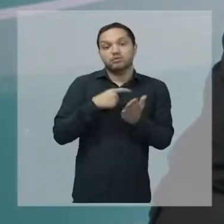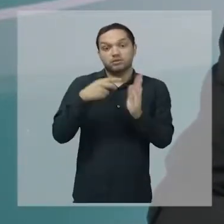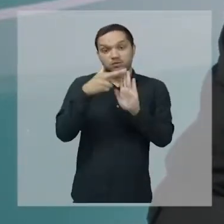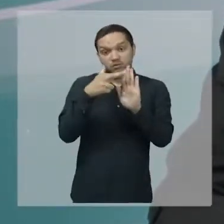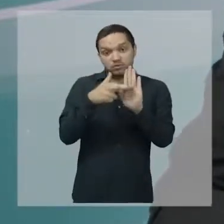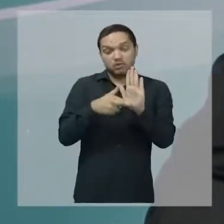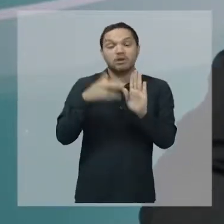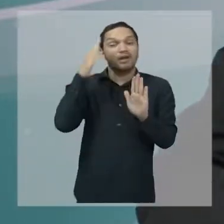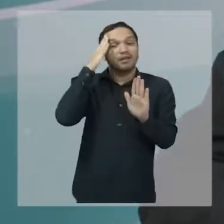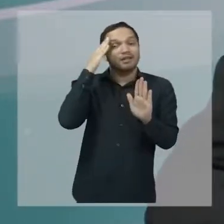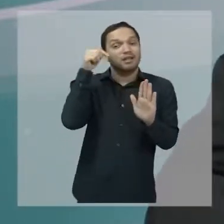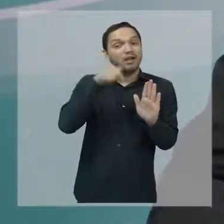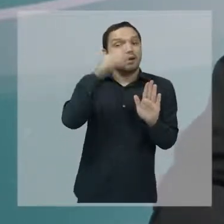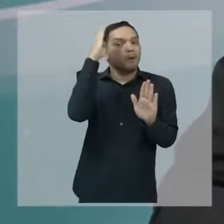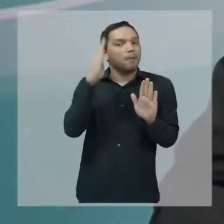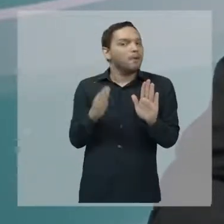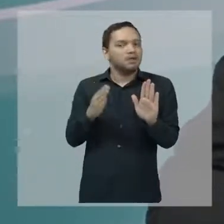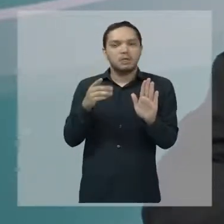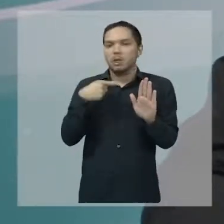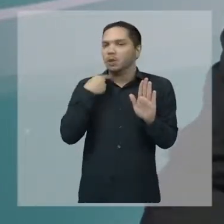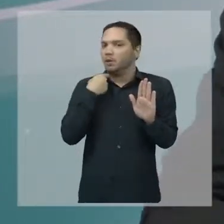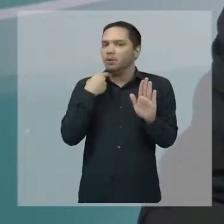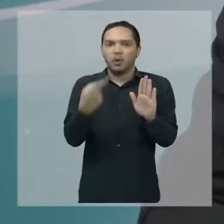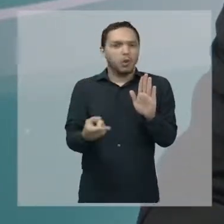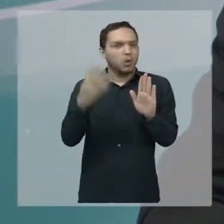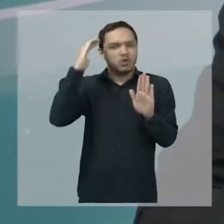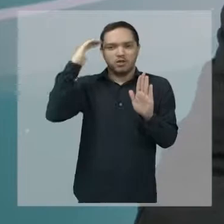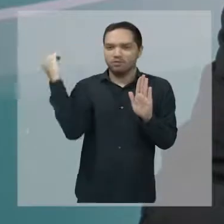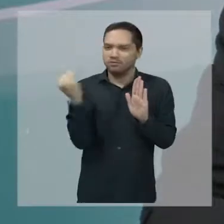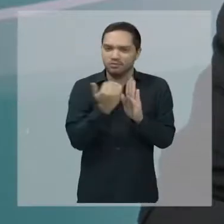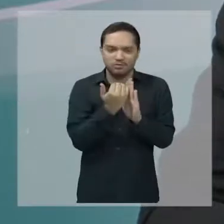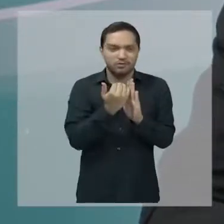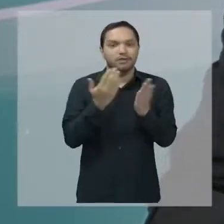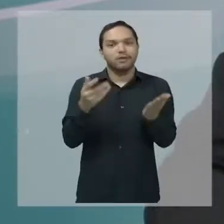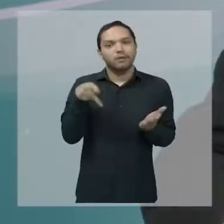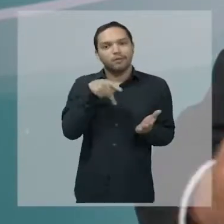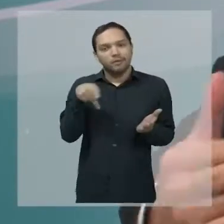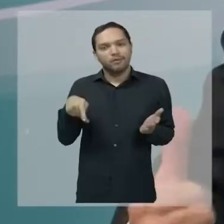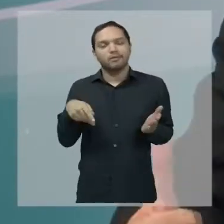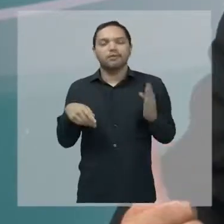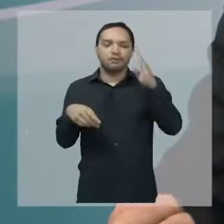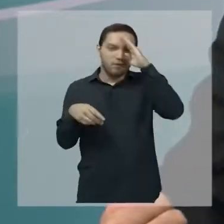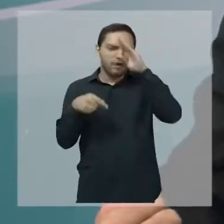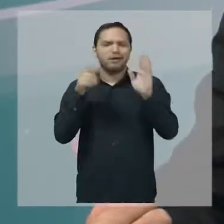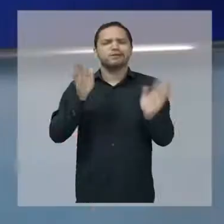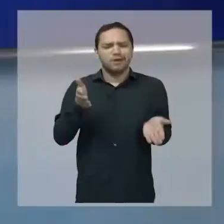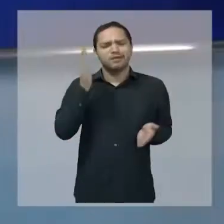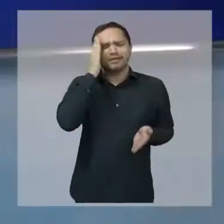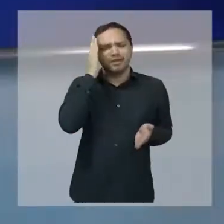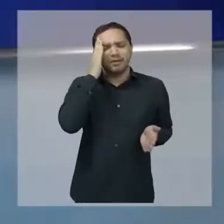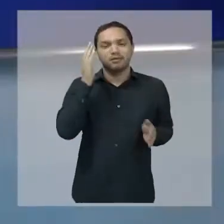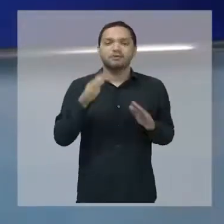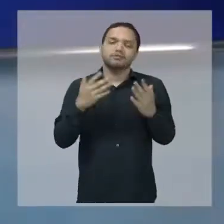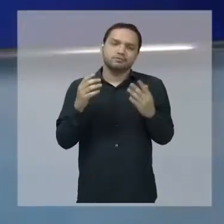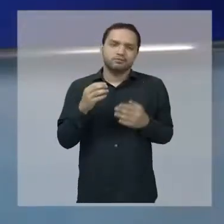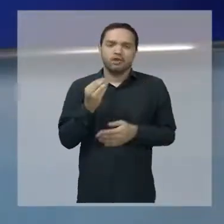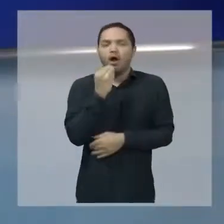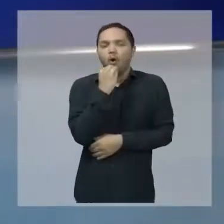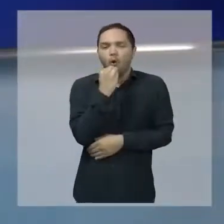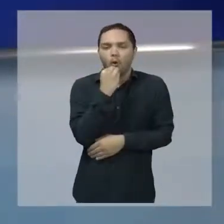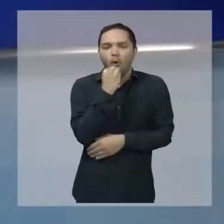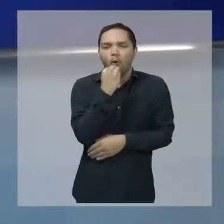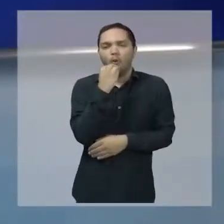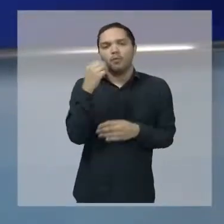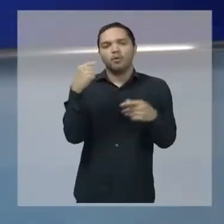determinadas condições, sabia que o Brasil não ia cumprir isso, o presidente brasileiro também sabia disso.